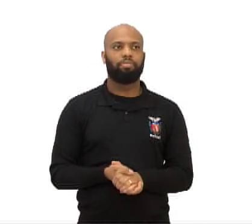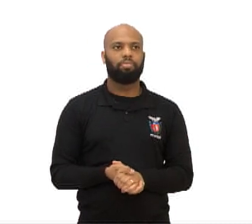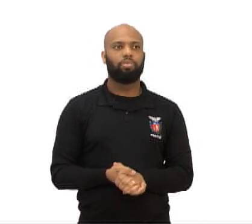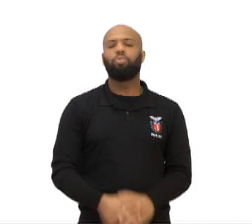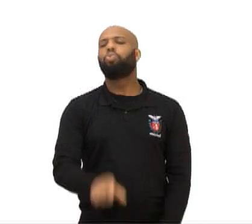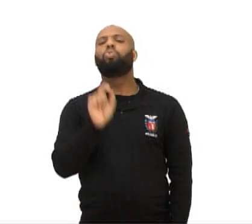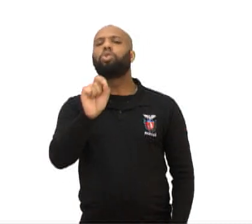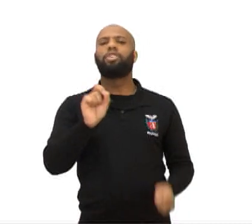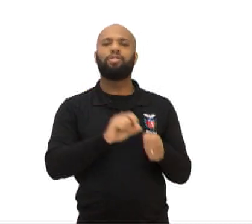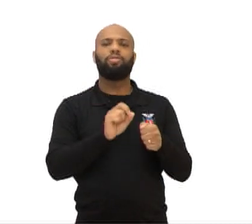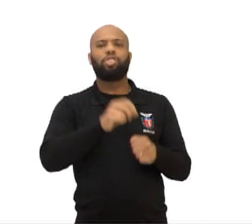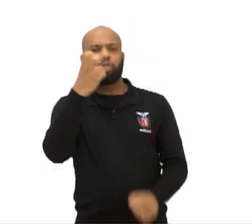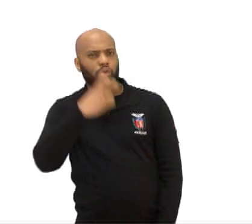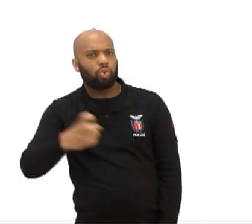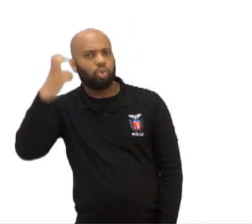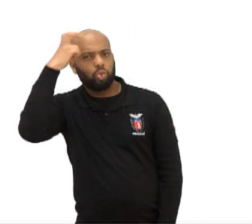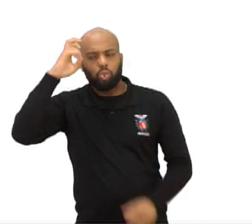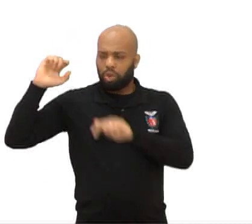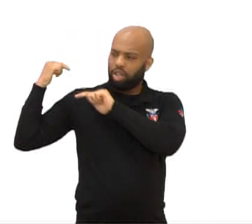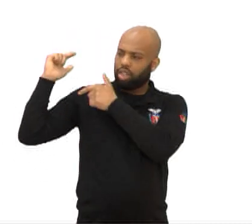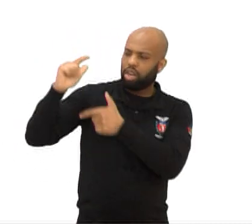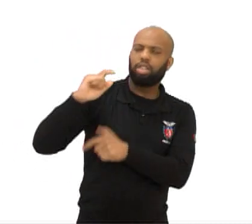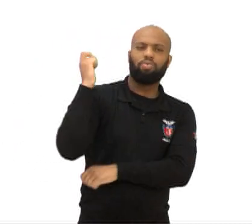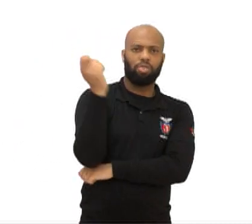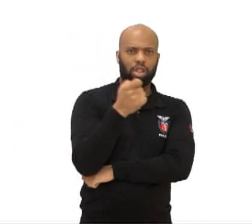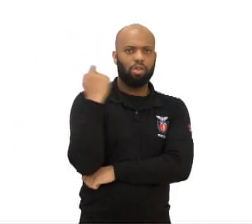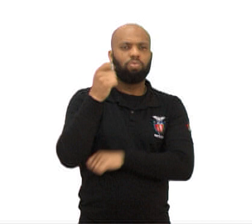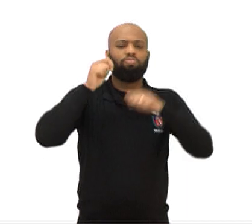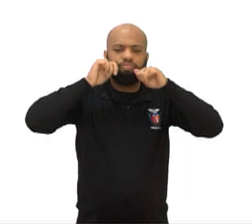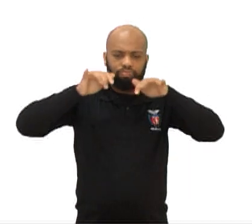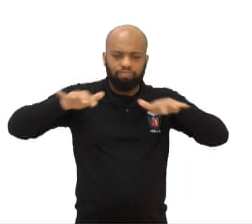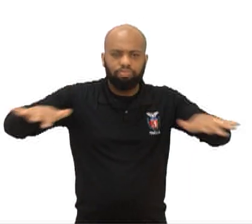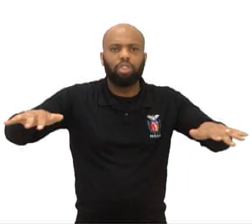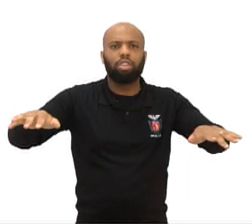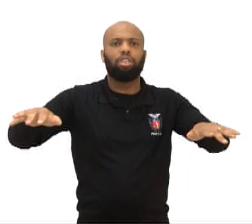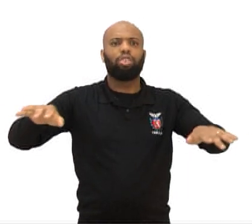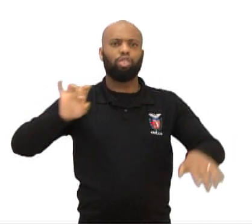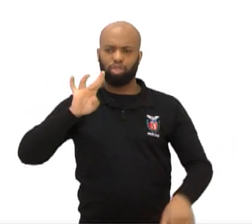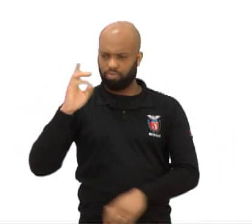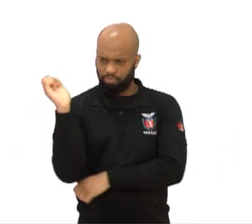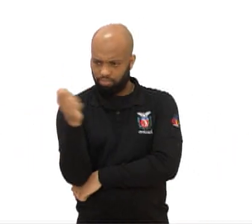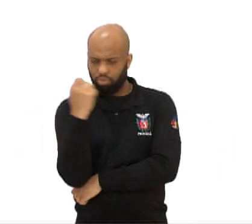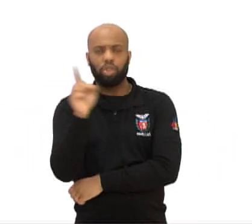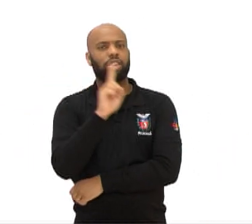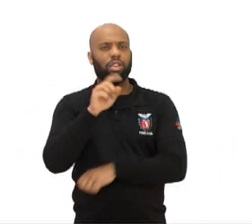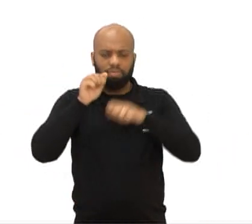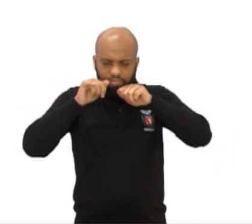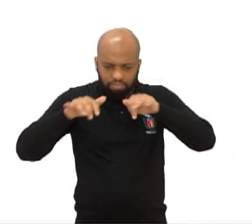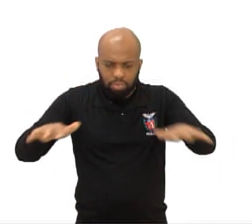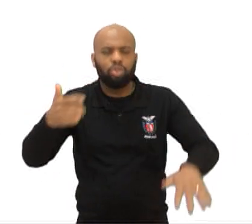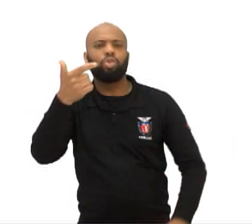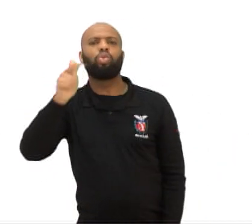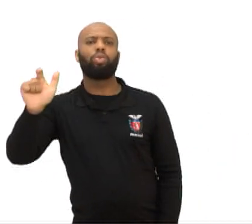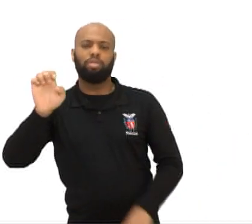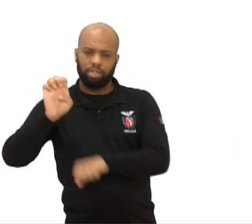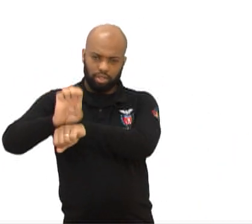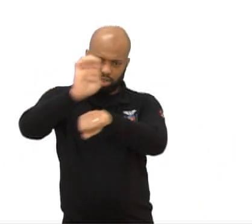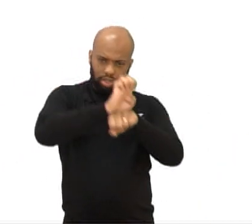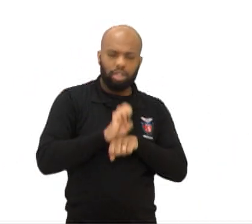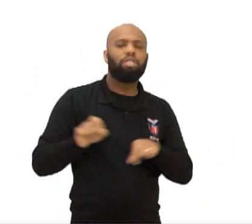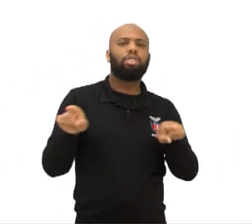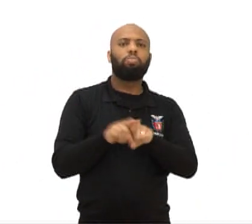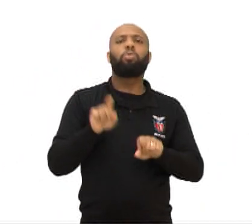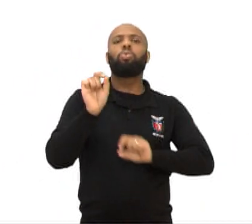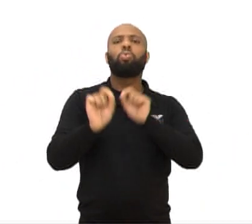Que fez a cultura e as tradições do gaúcho expandirem para além do Rio Grande do Sul. O que nós podemos relacionar ali